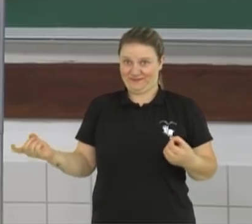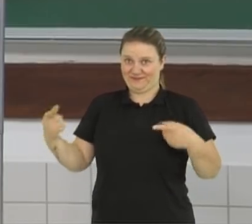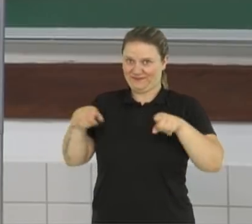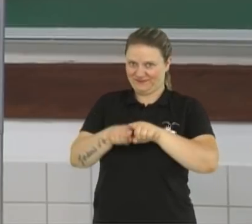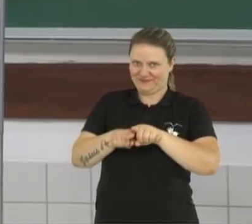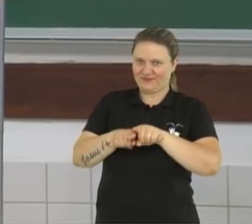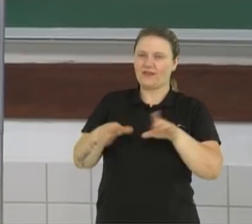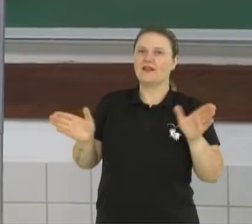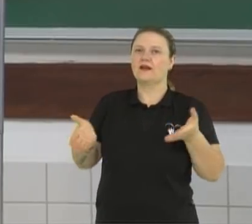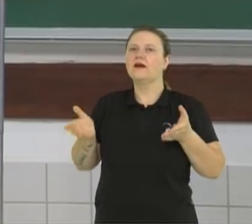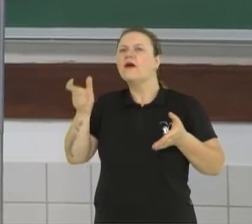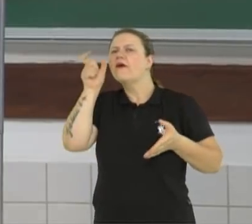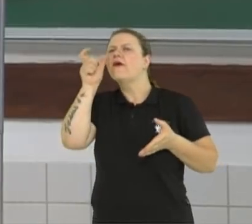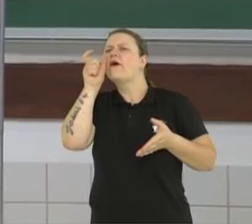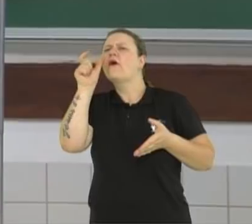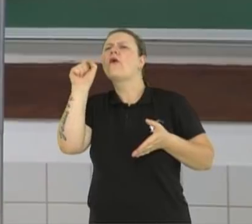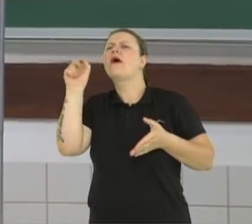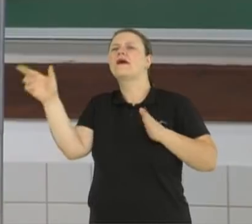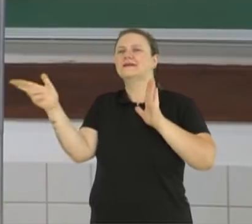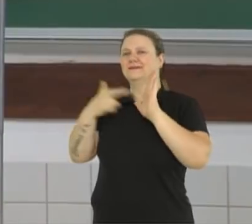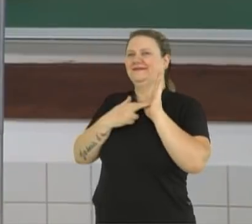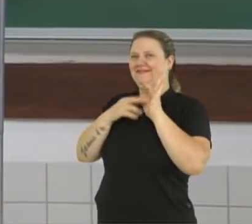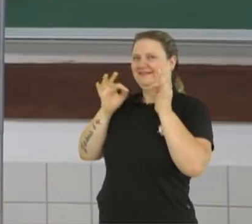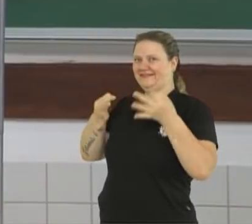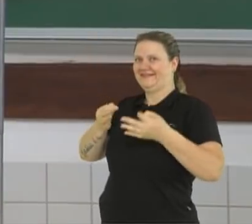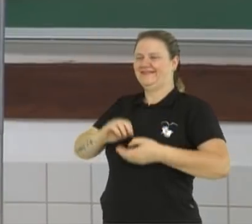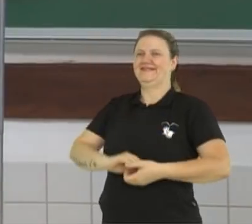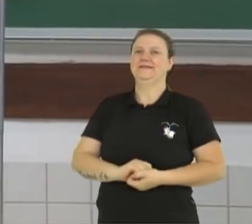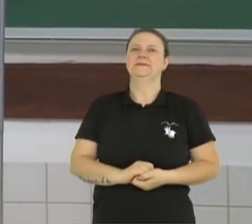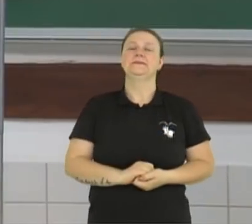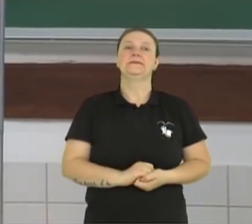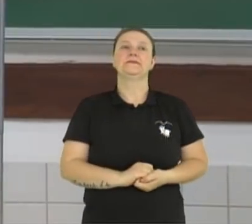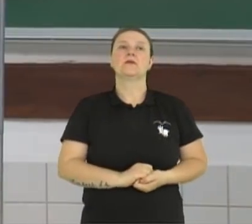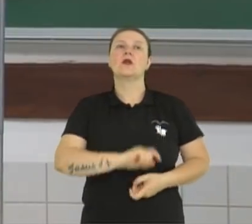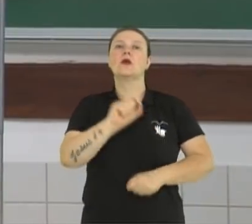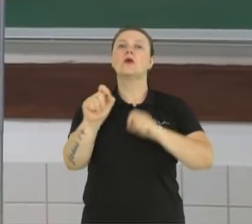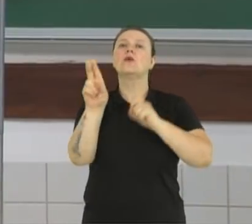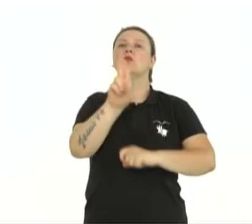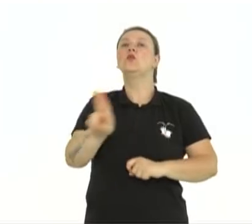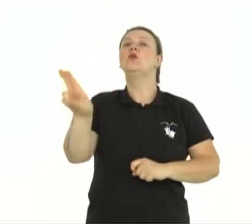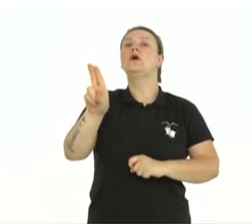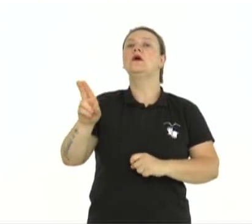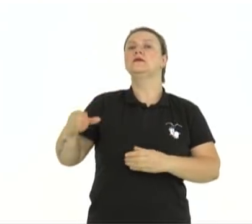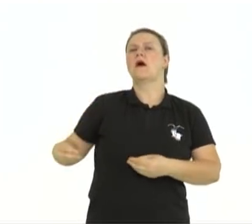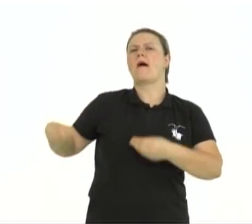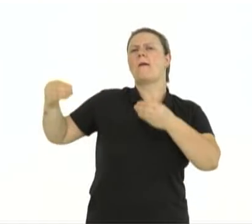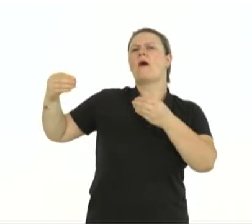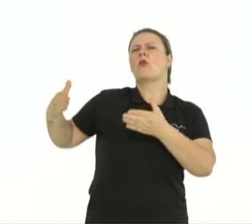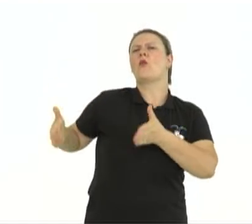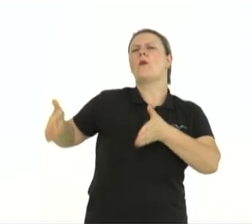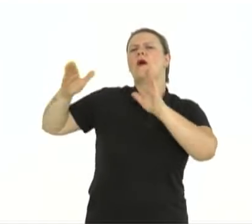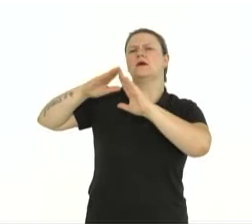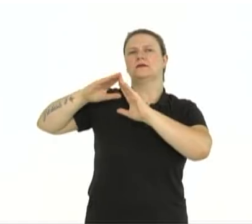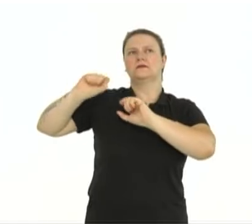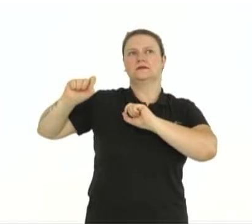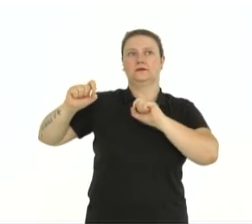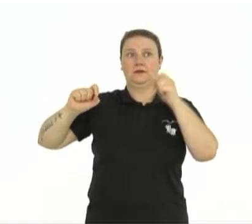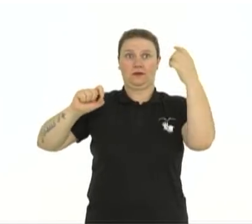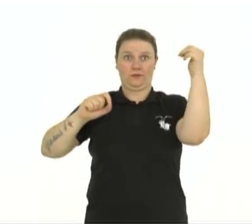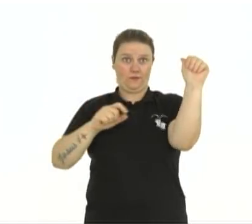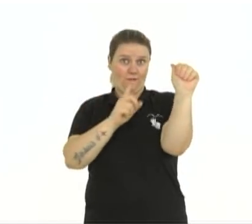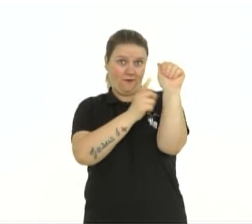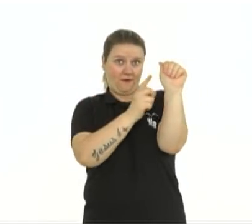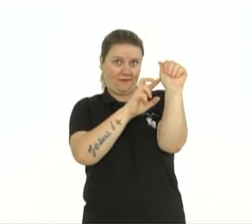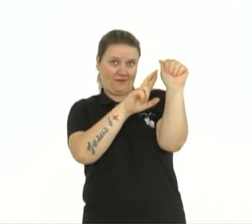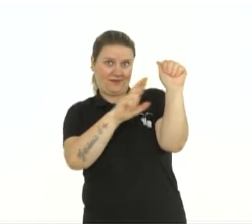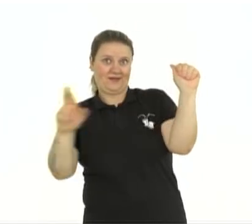Retornamos e vamos ver a resposta correta. Então, o que utiliza a prancha é o snowboard e o surf. Então,